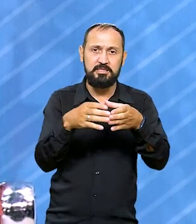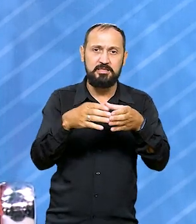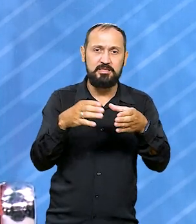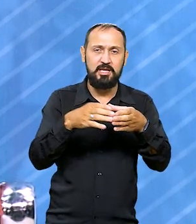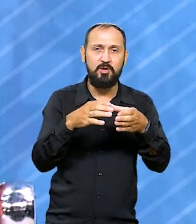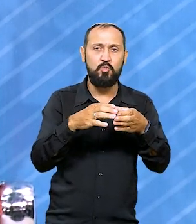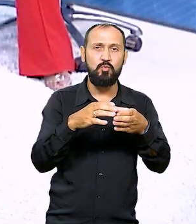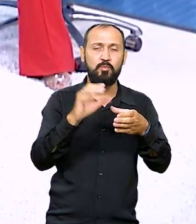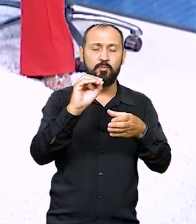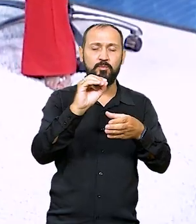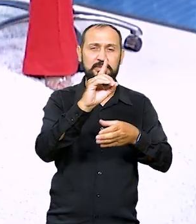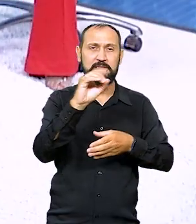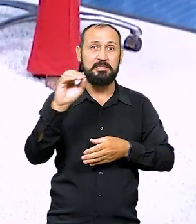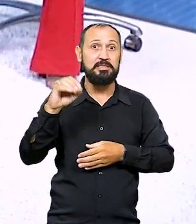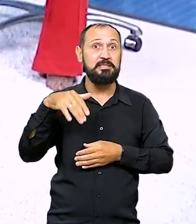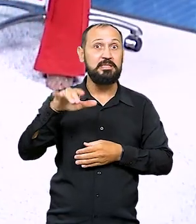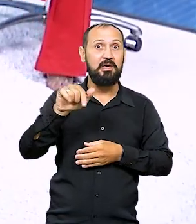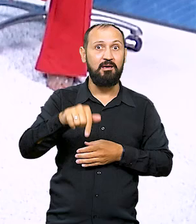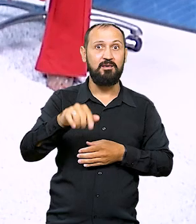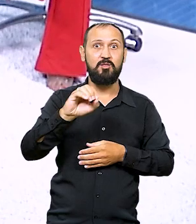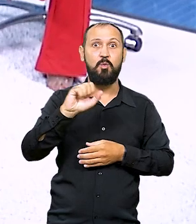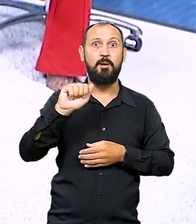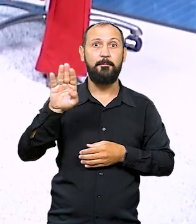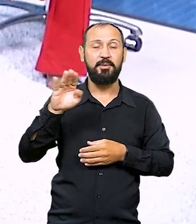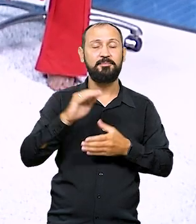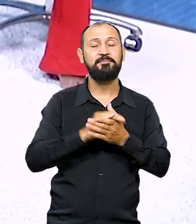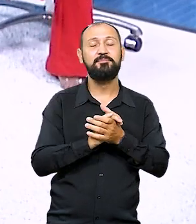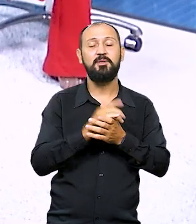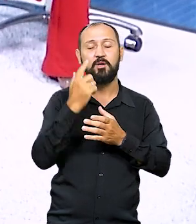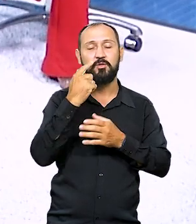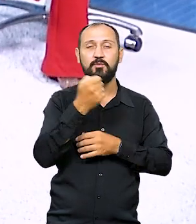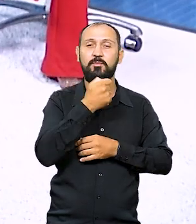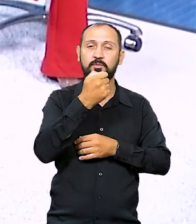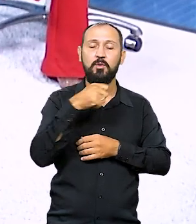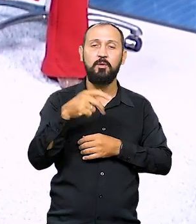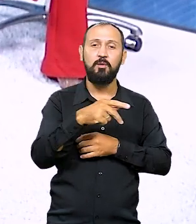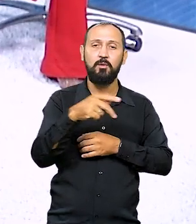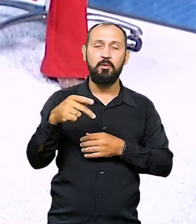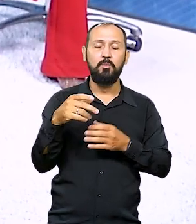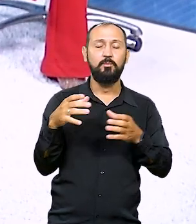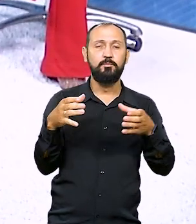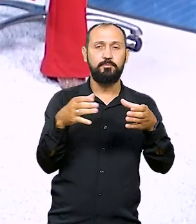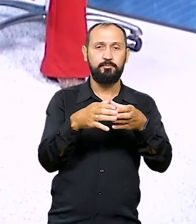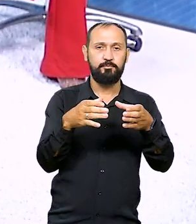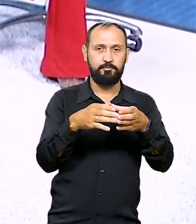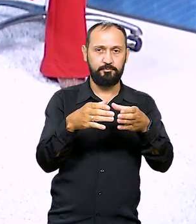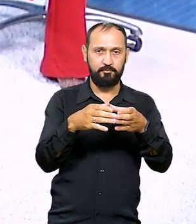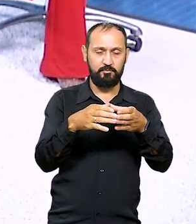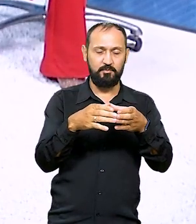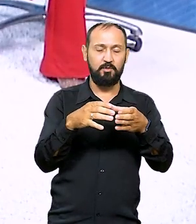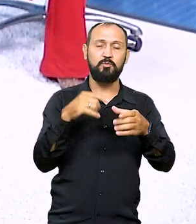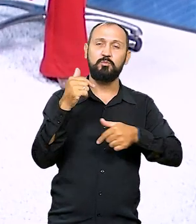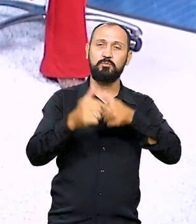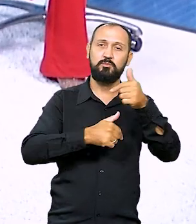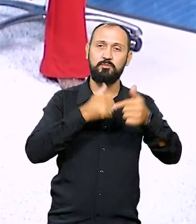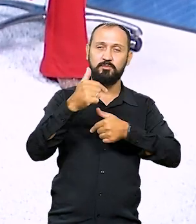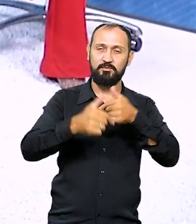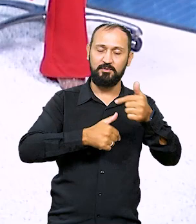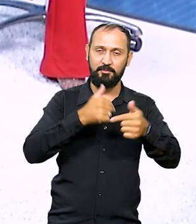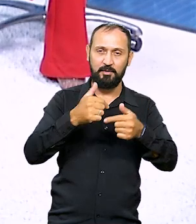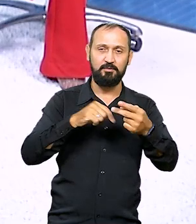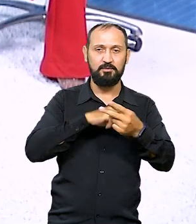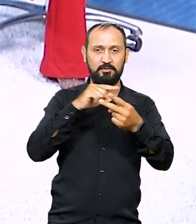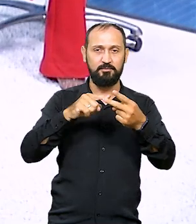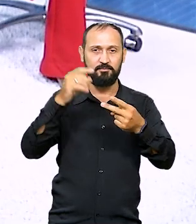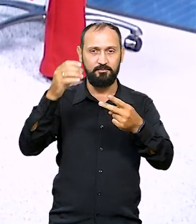da OAB-MS. Nessa edição, nós vamos entrevistar os presidentes das comissões da Advocacia